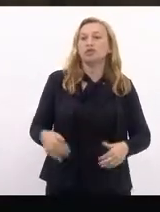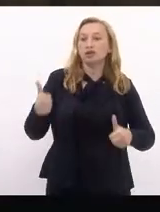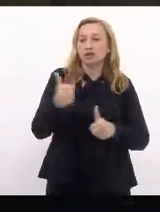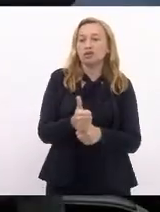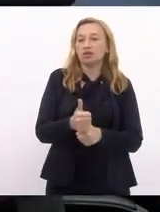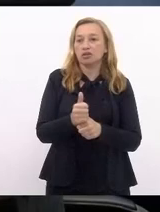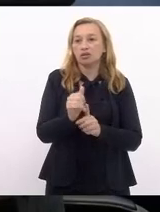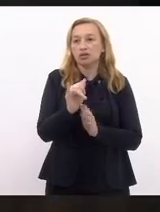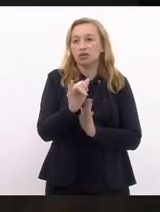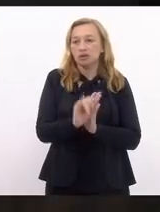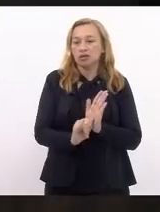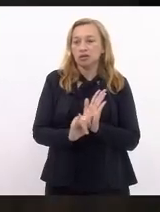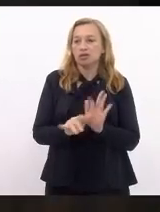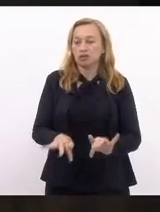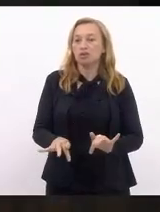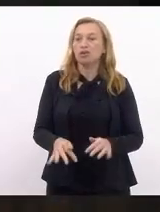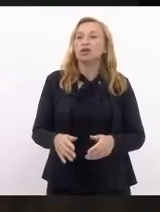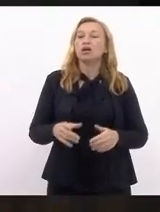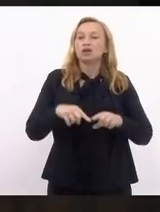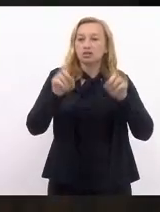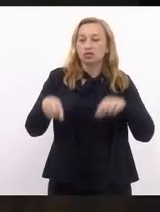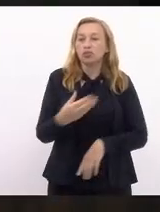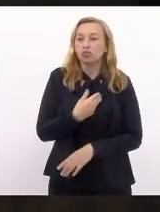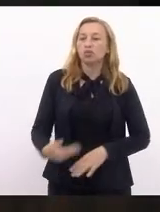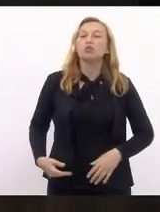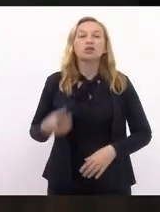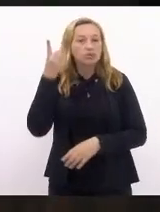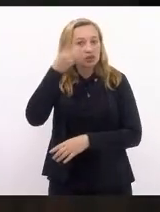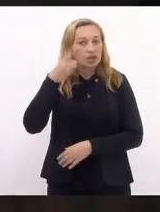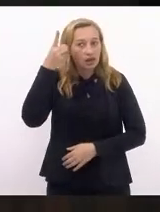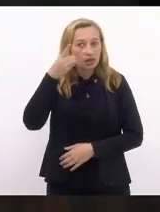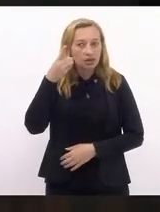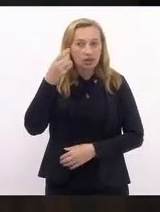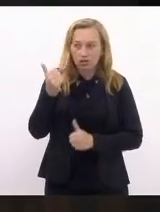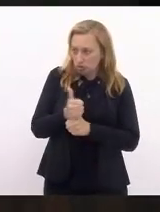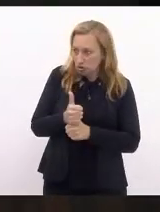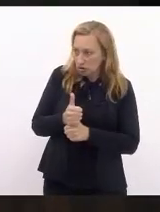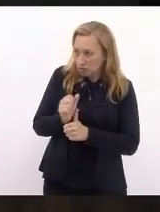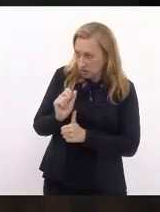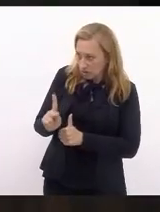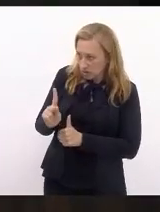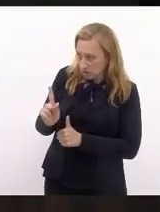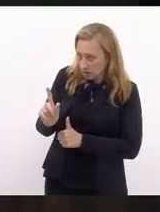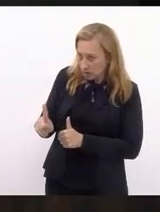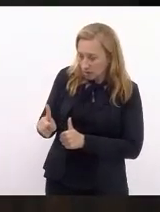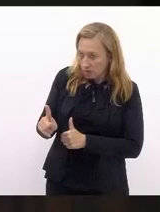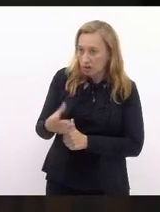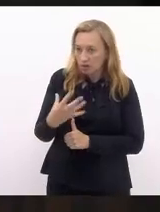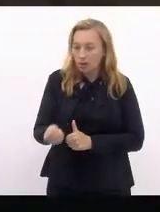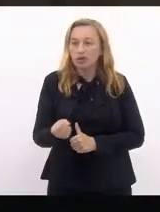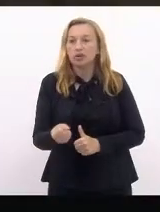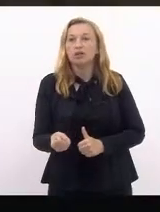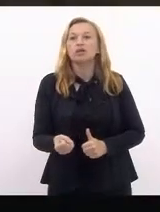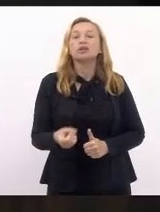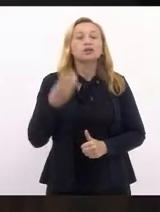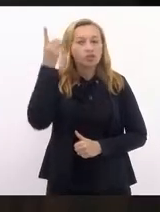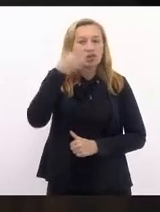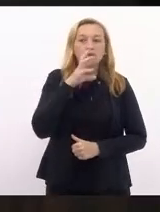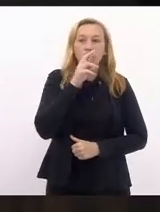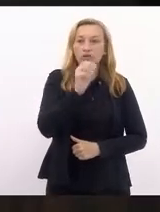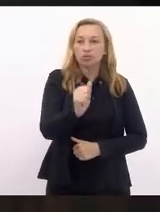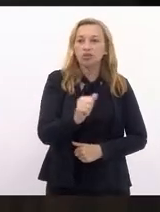redação pela comissão de servidores públicos que tá do é substantivo Tá certo precisa interfere Deputado Rodrigo